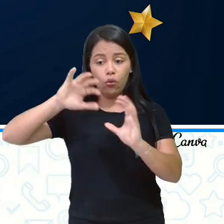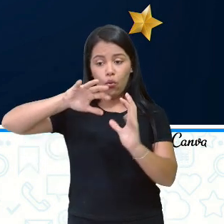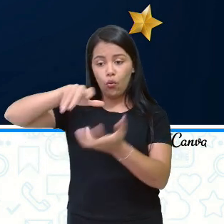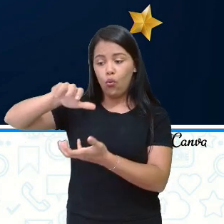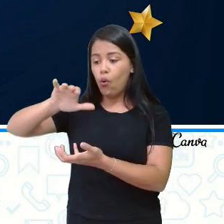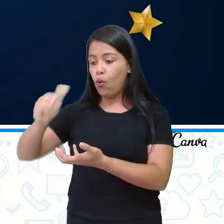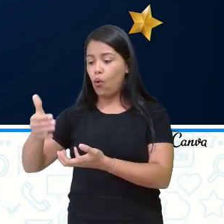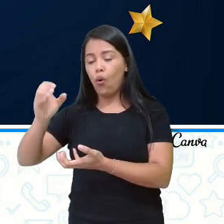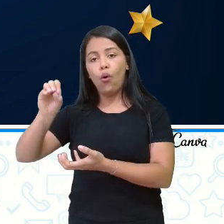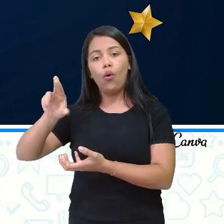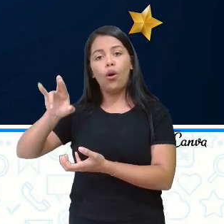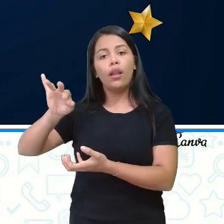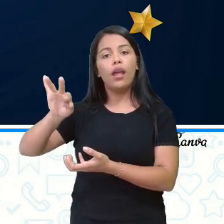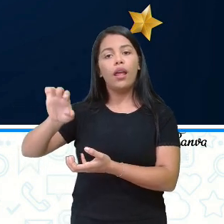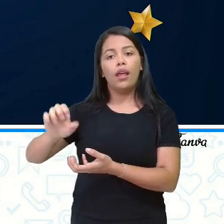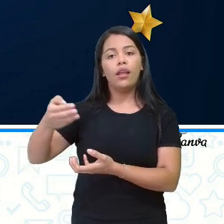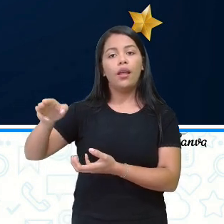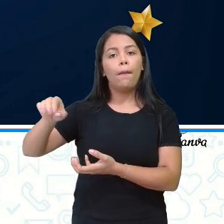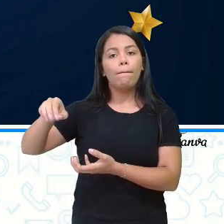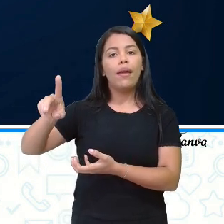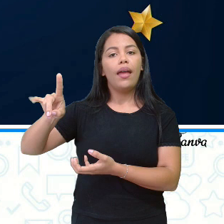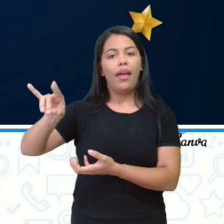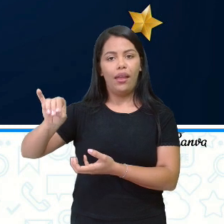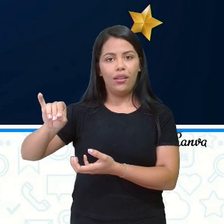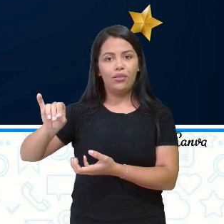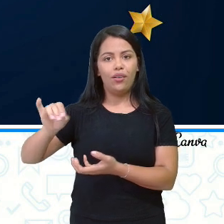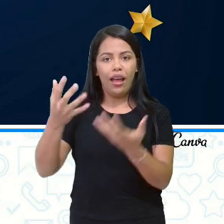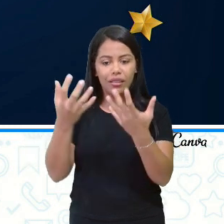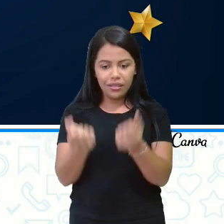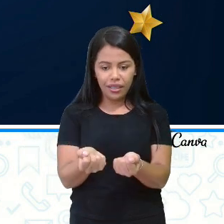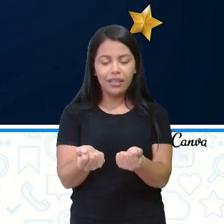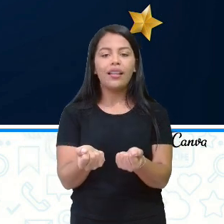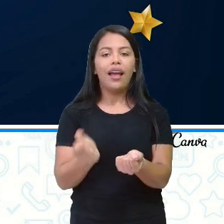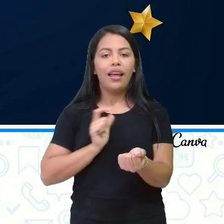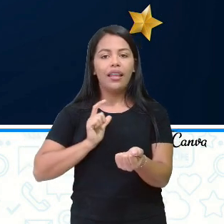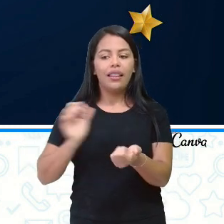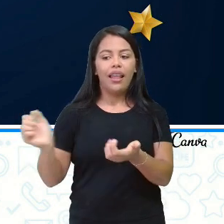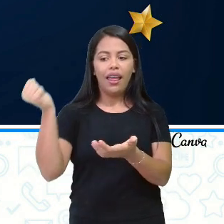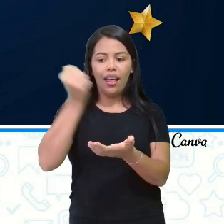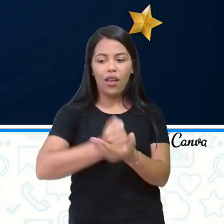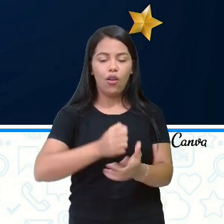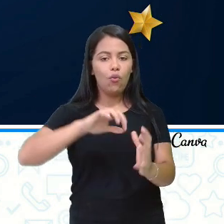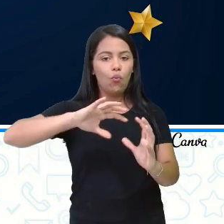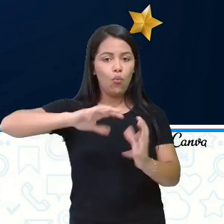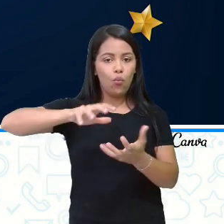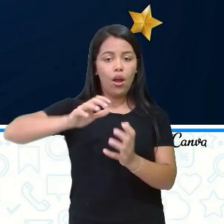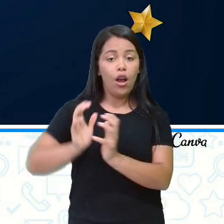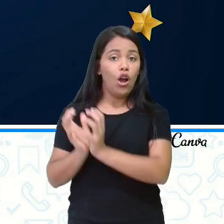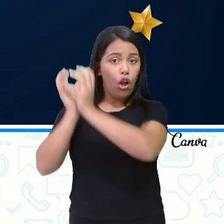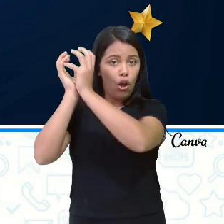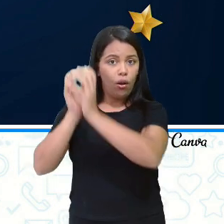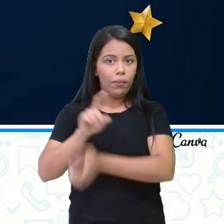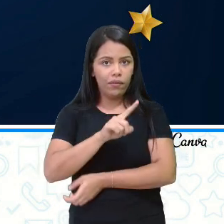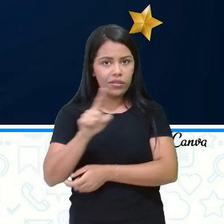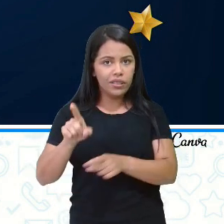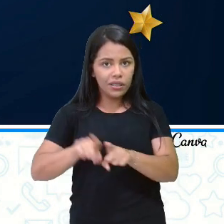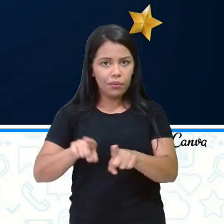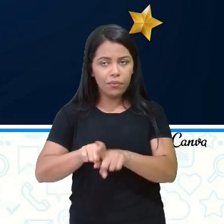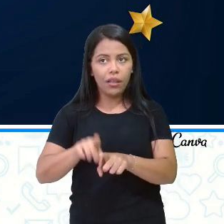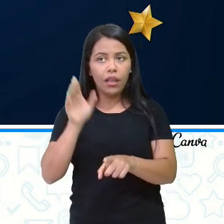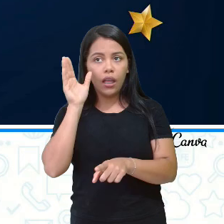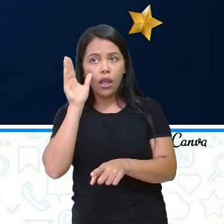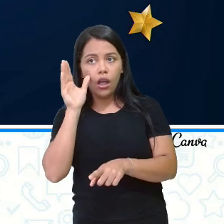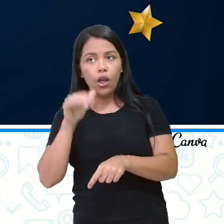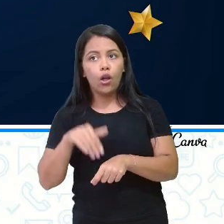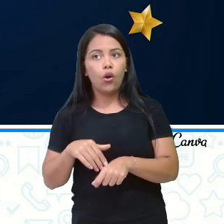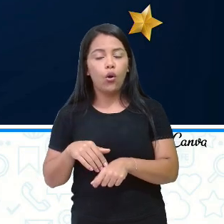não sabia, está sabendo agora, né? E ele é considerado um dos países mais ricos também do mundo. Pois bem, ele